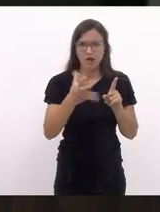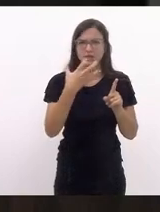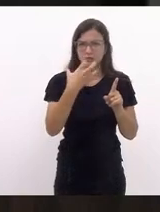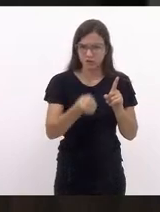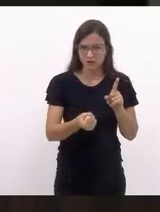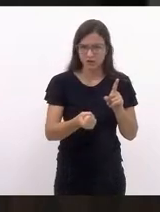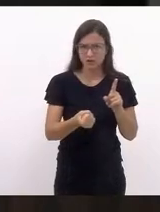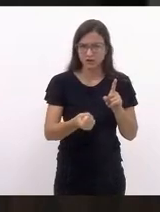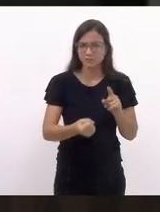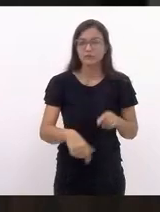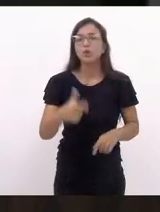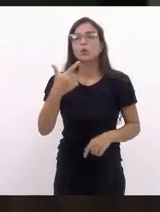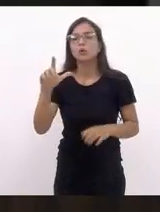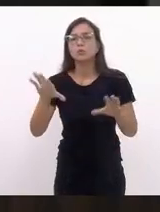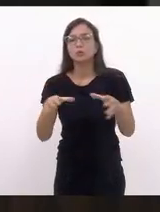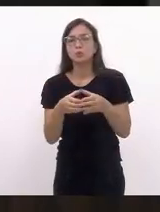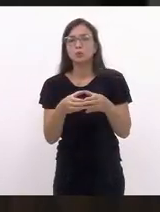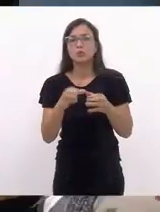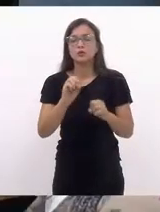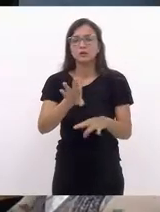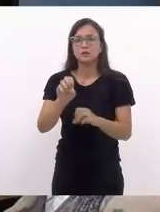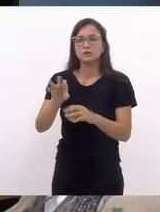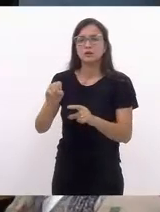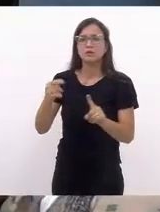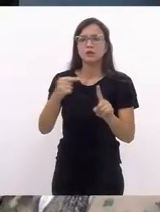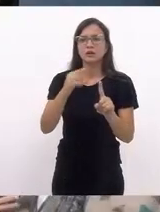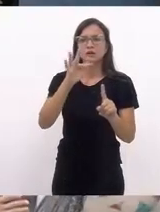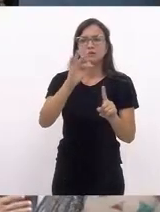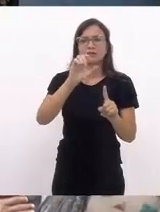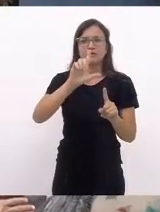educação Deputado Flávio serafini e